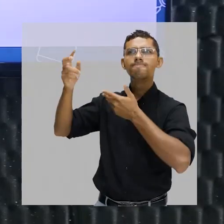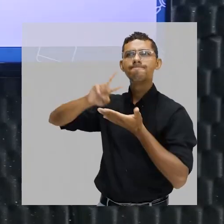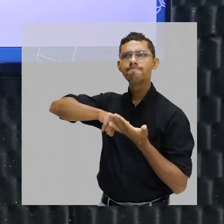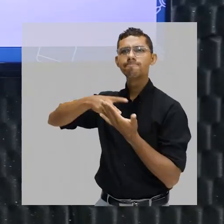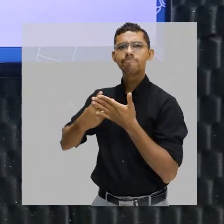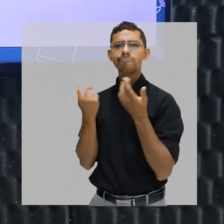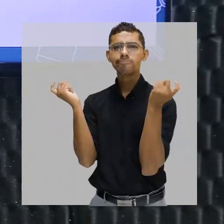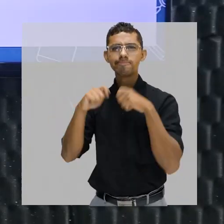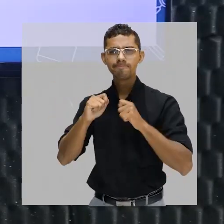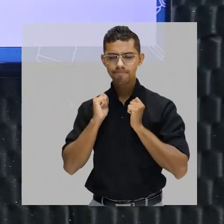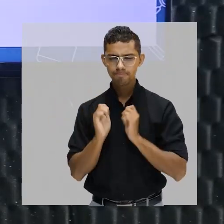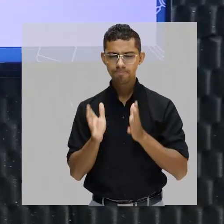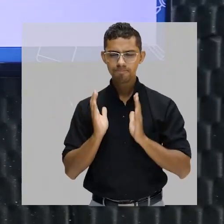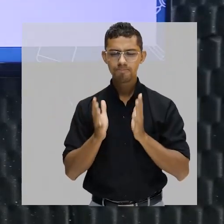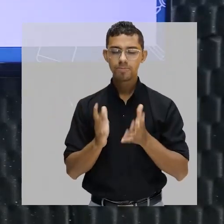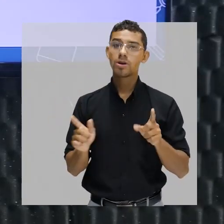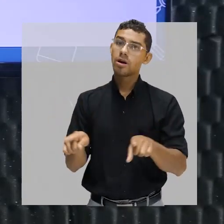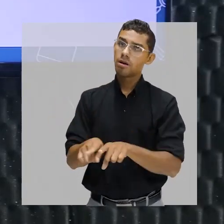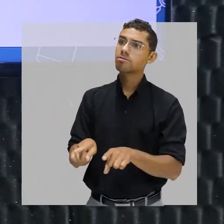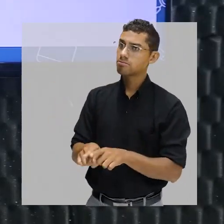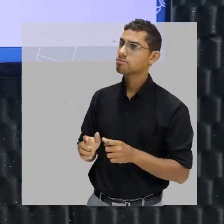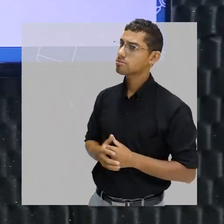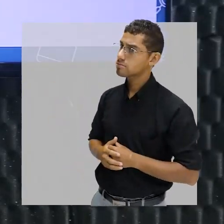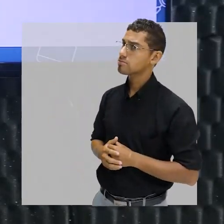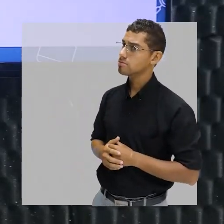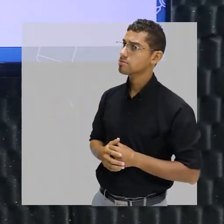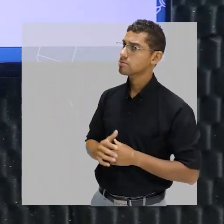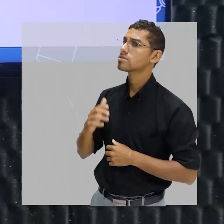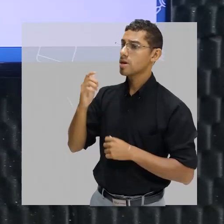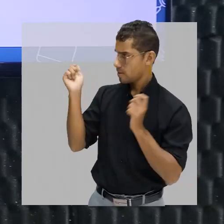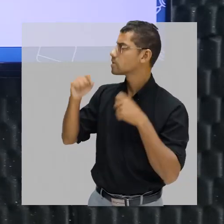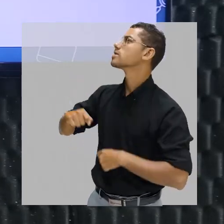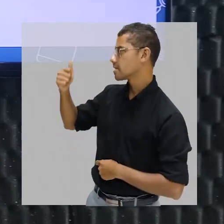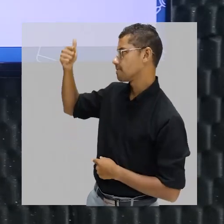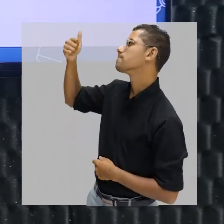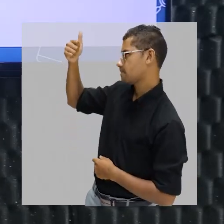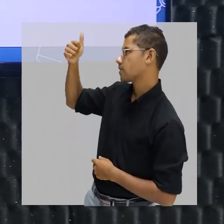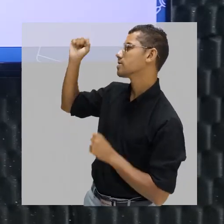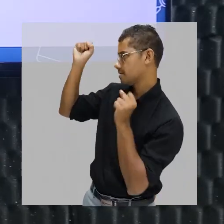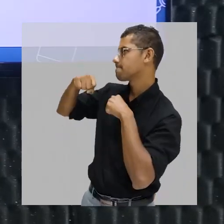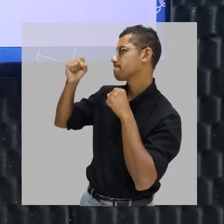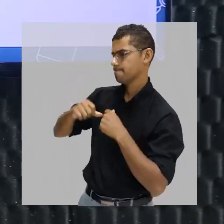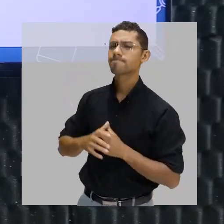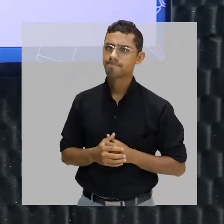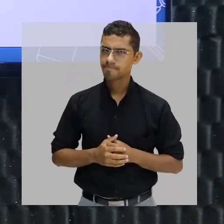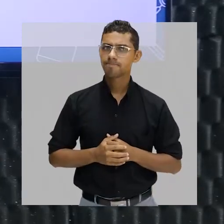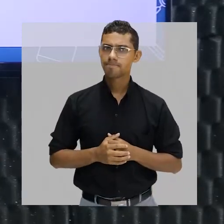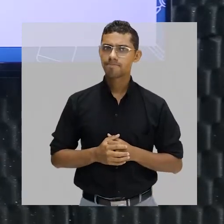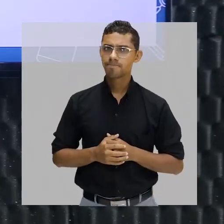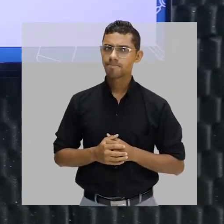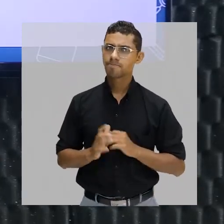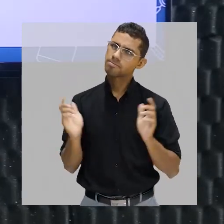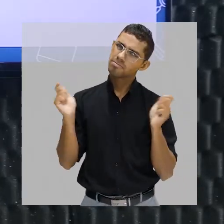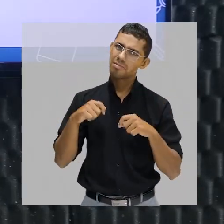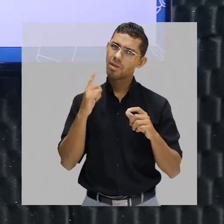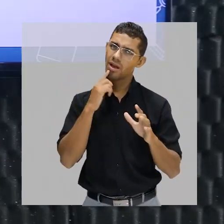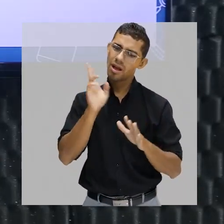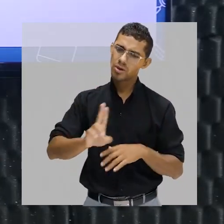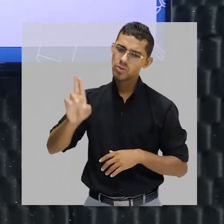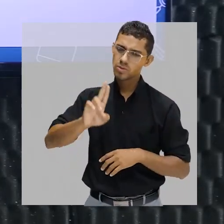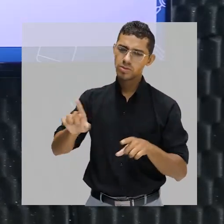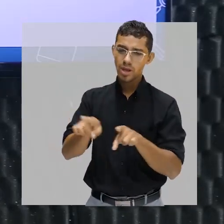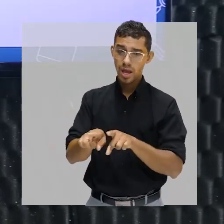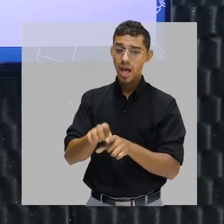chamar também, não sei se eu estou certa, dizer que eu posso também chamar de linguagem. Posso, Taira? Posso, porque ele não fala, ele usa